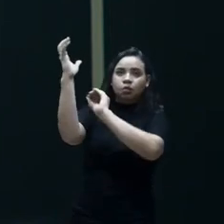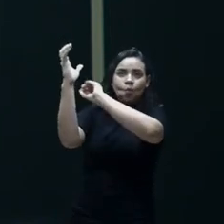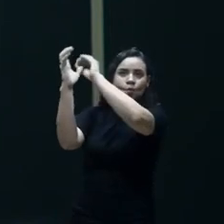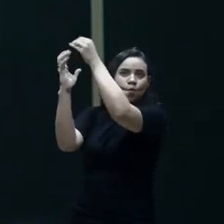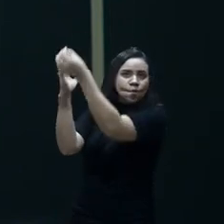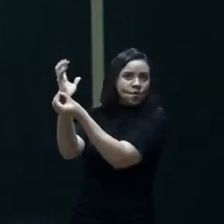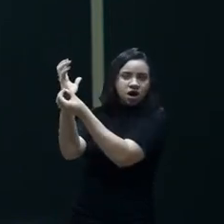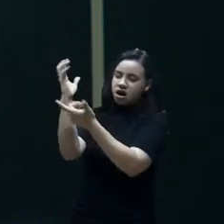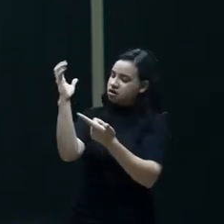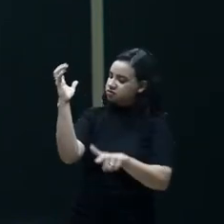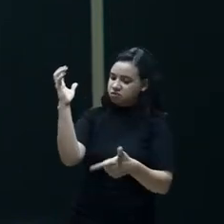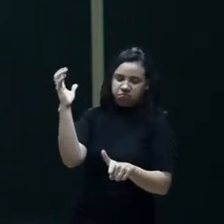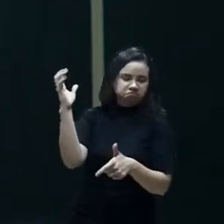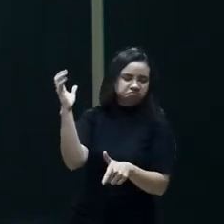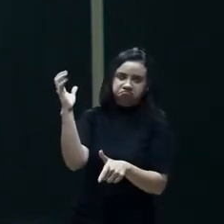de fruto.